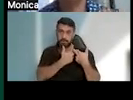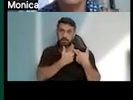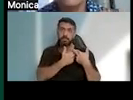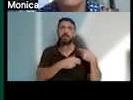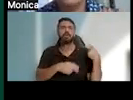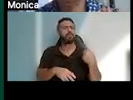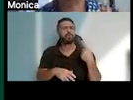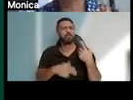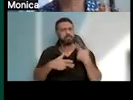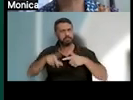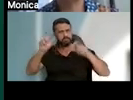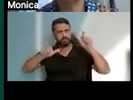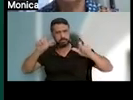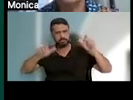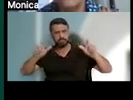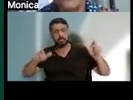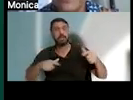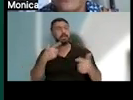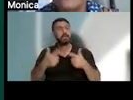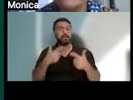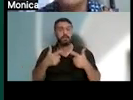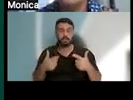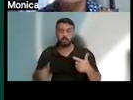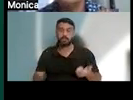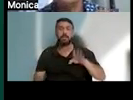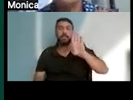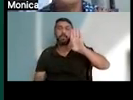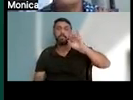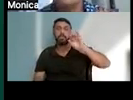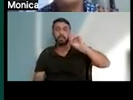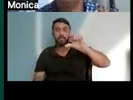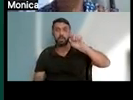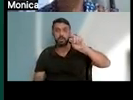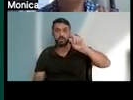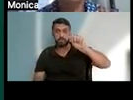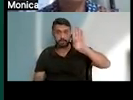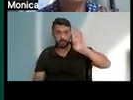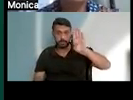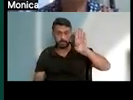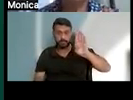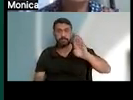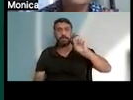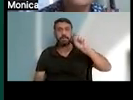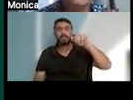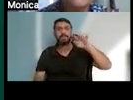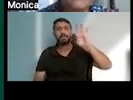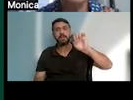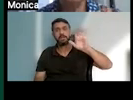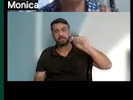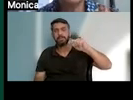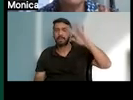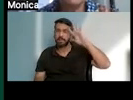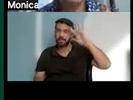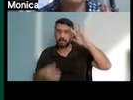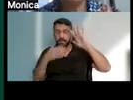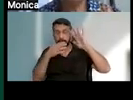as pessoas que trabalham com biologia sintética, uhum, e também pensar na biossegurança, porque,